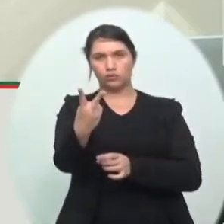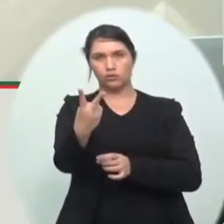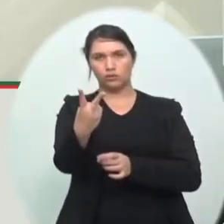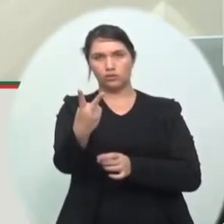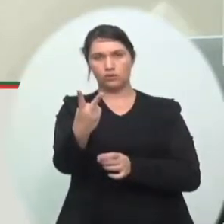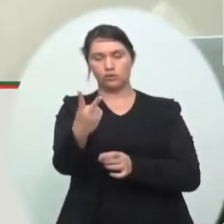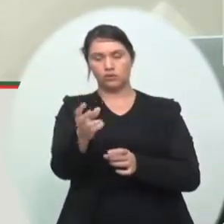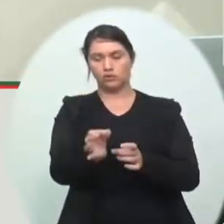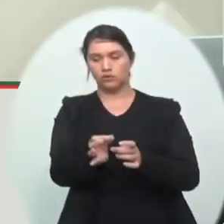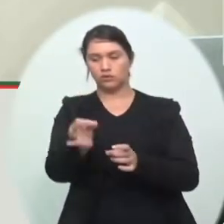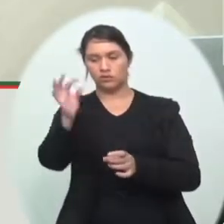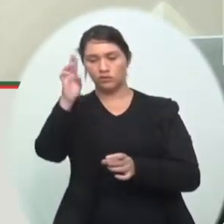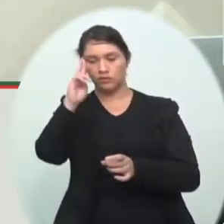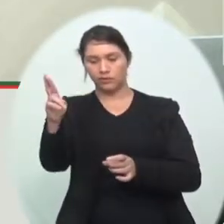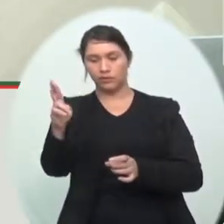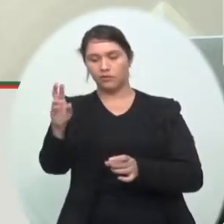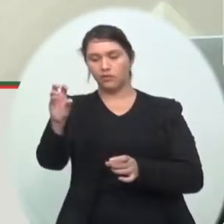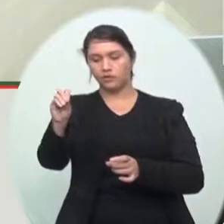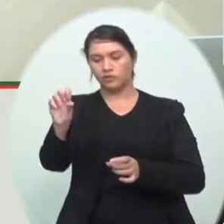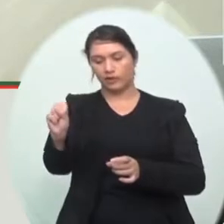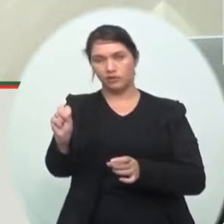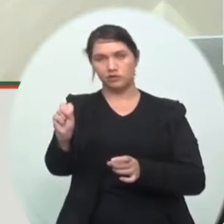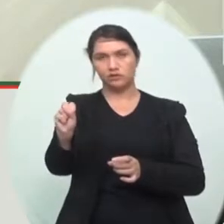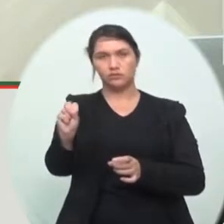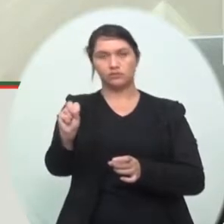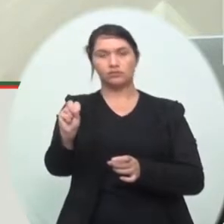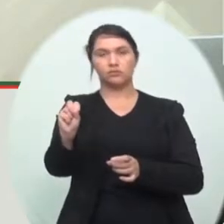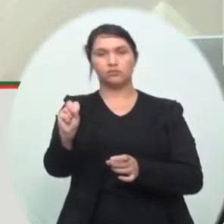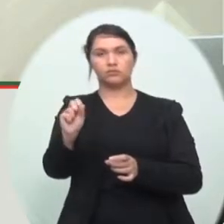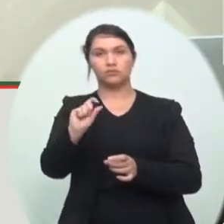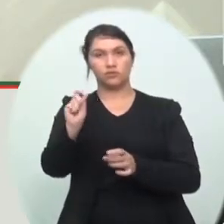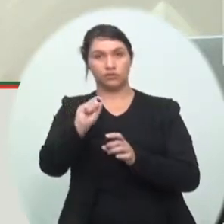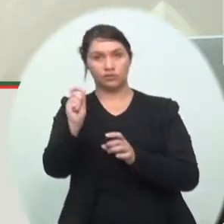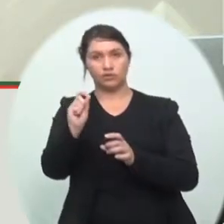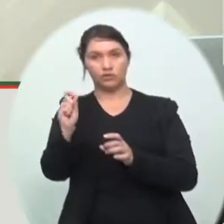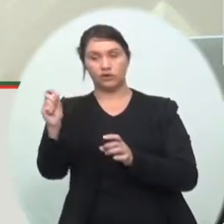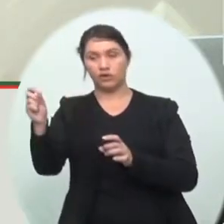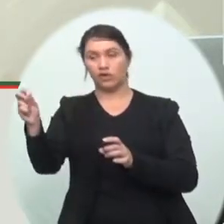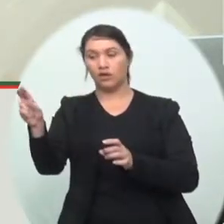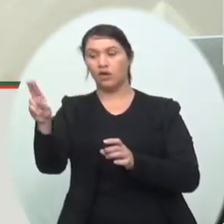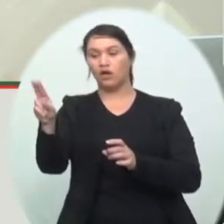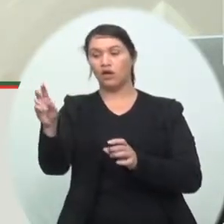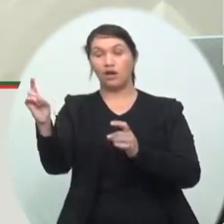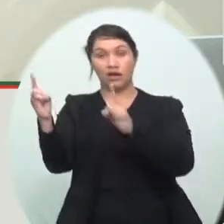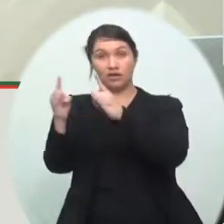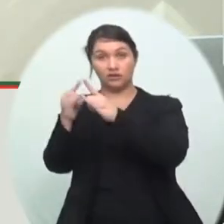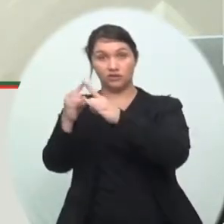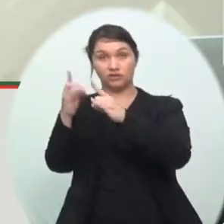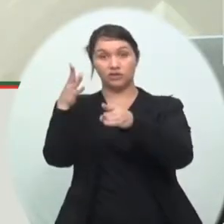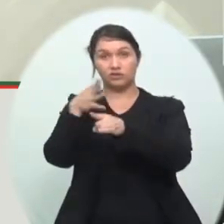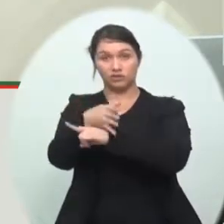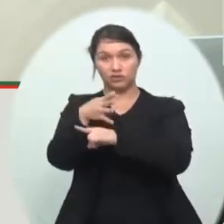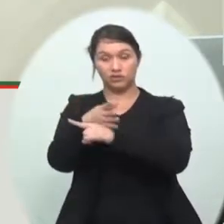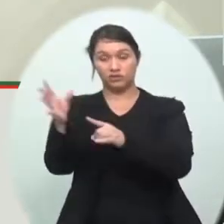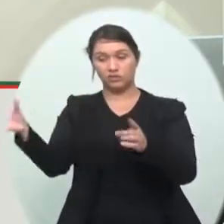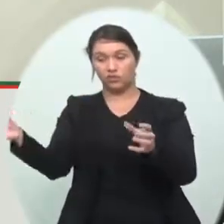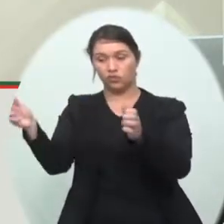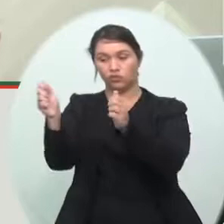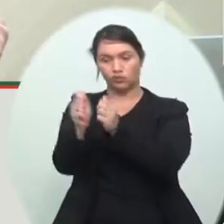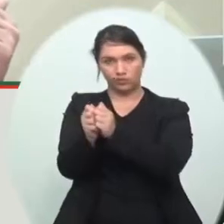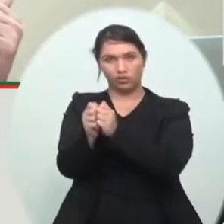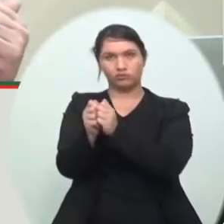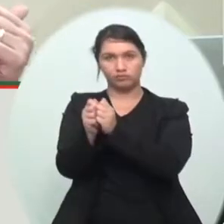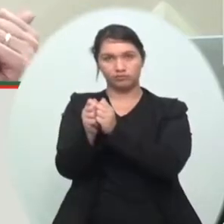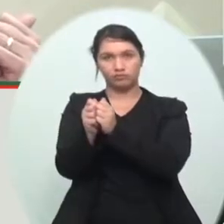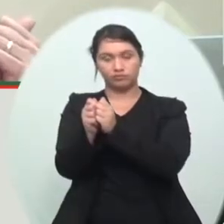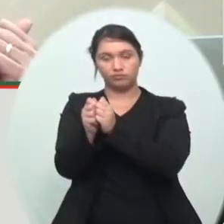vai ser feito por OS, que é juntarmos todas as entidades que fazem parte desse ecossistema e realizarmos